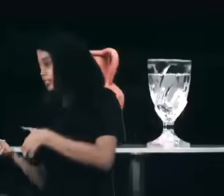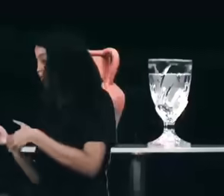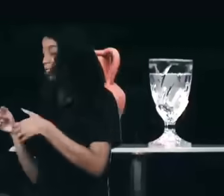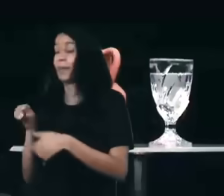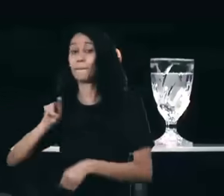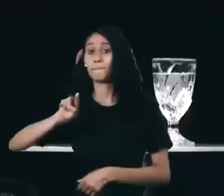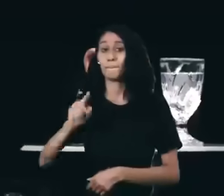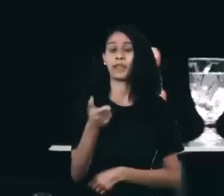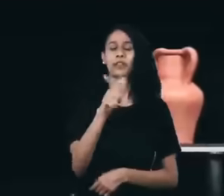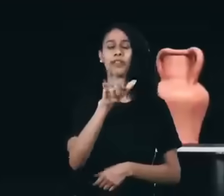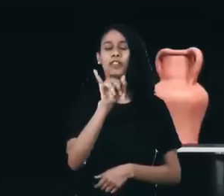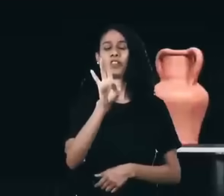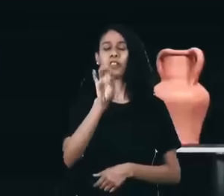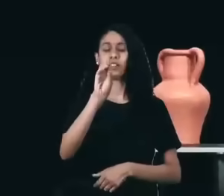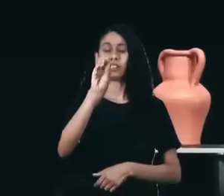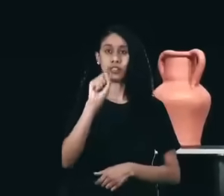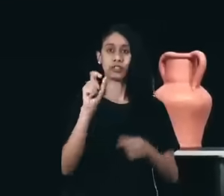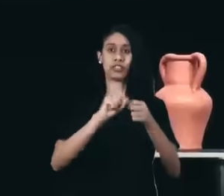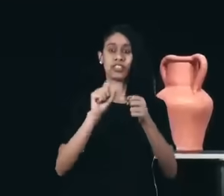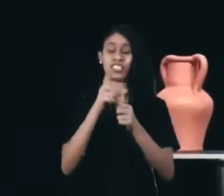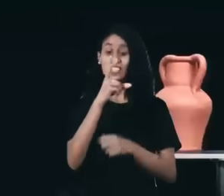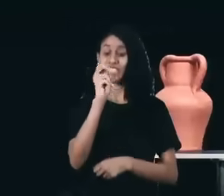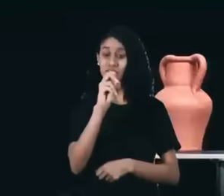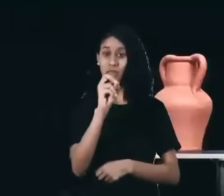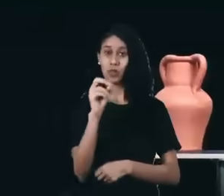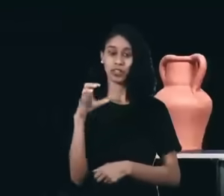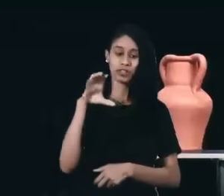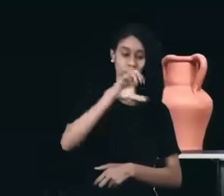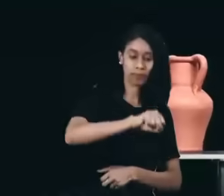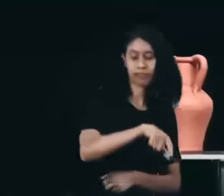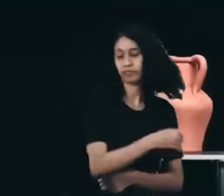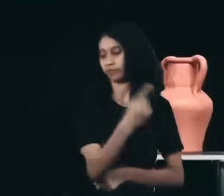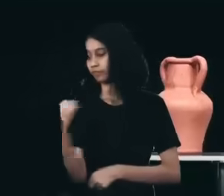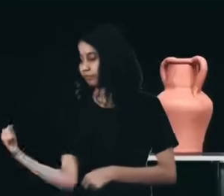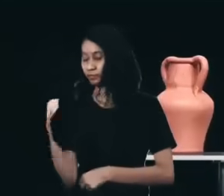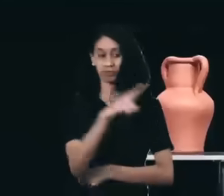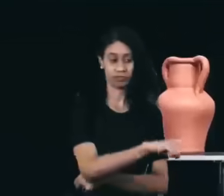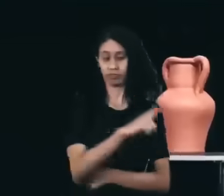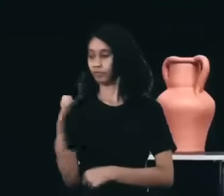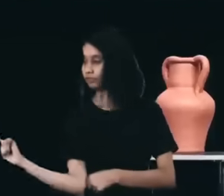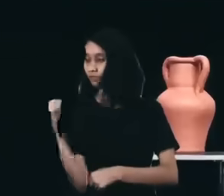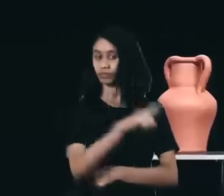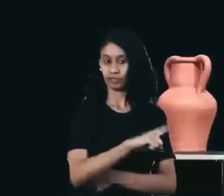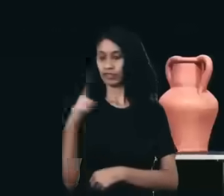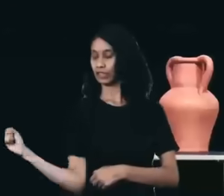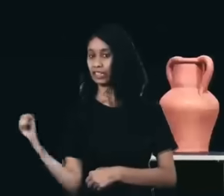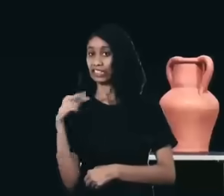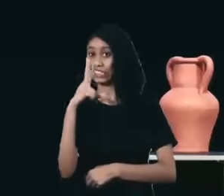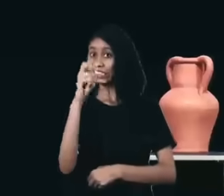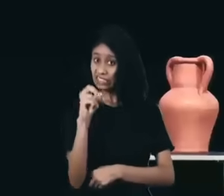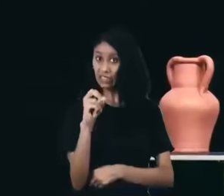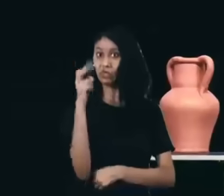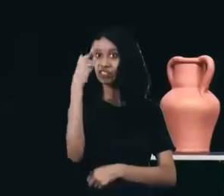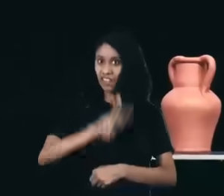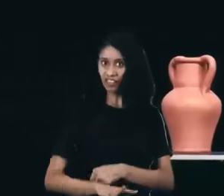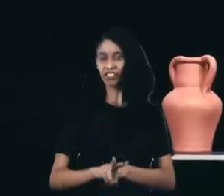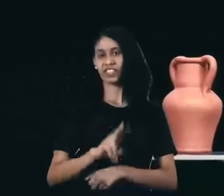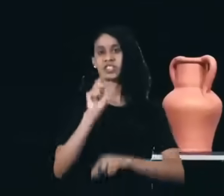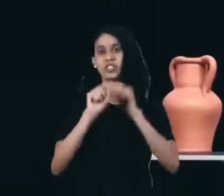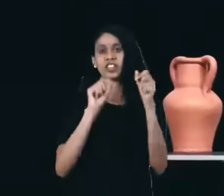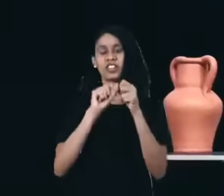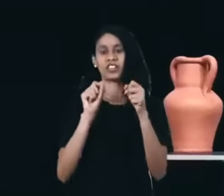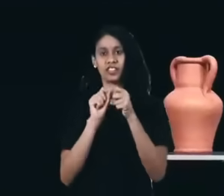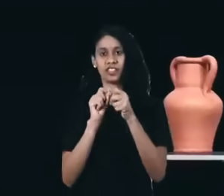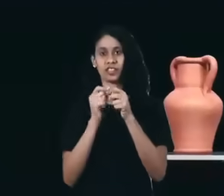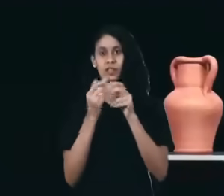dar água para os camelos. O que é que isso fala para mim e para você? Atitude. Promessa só vem